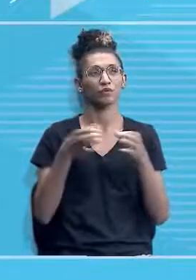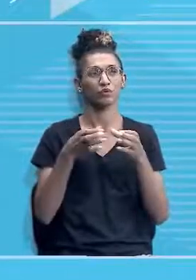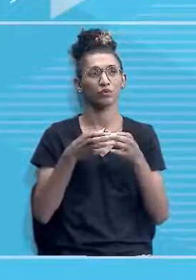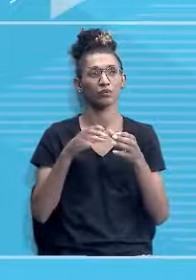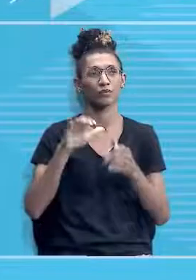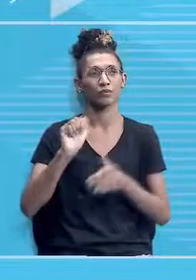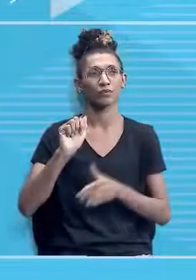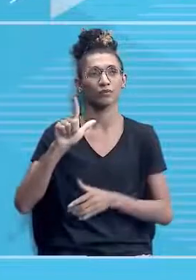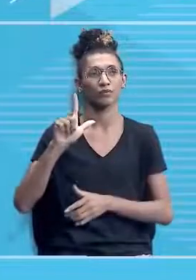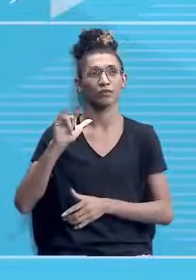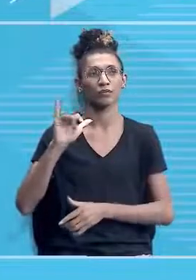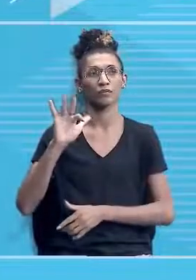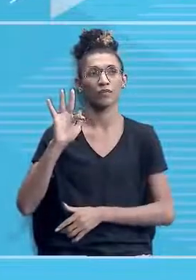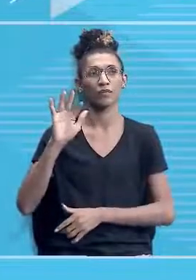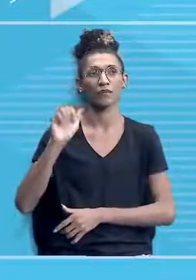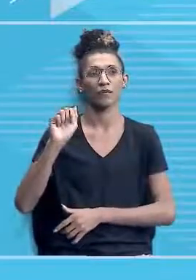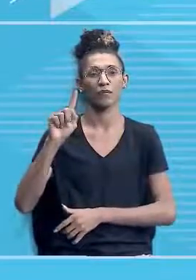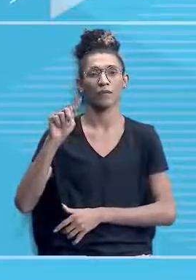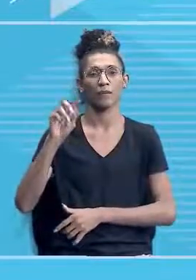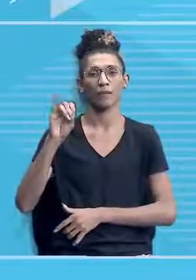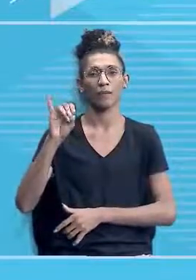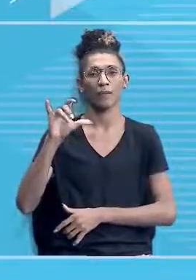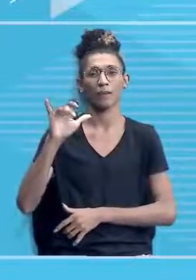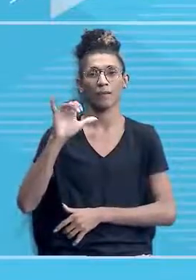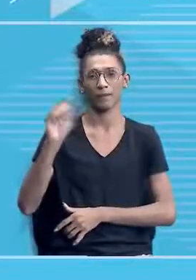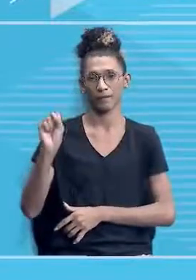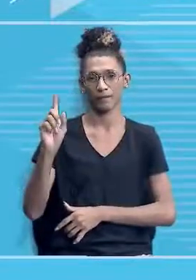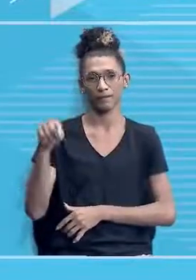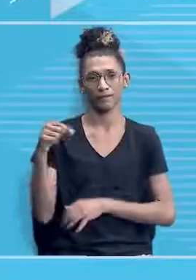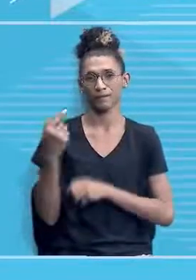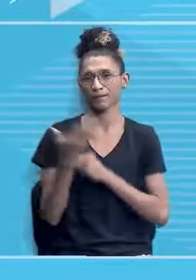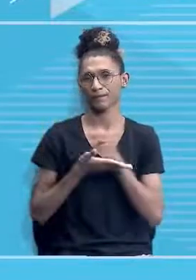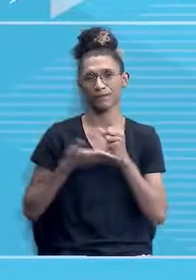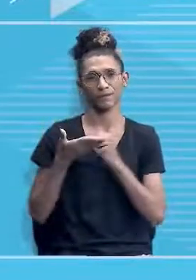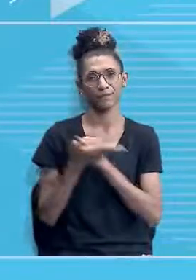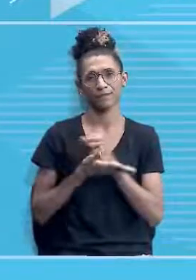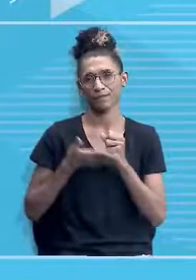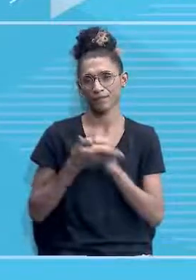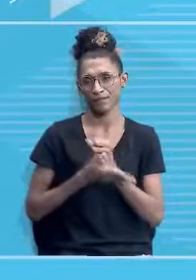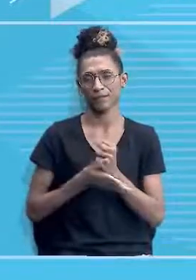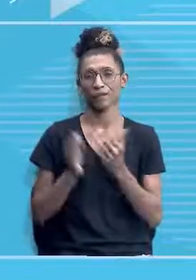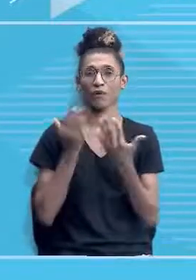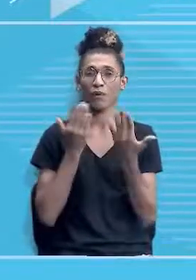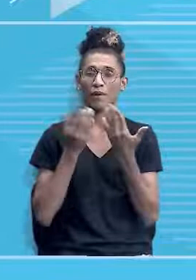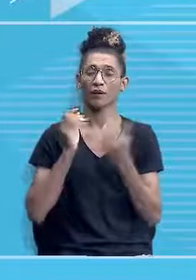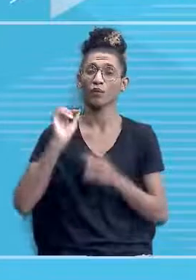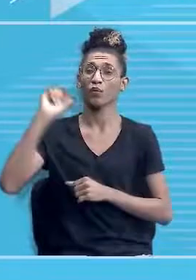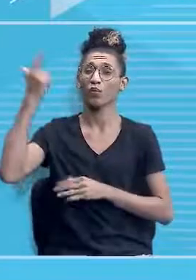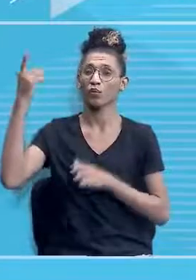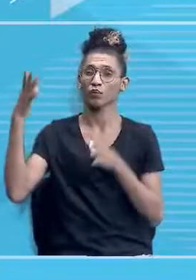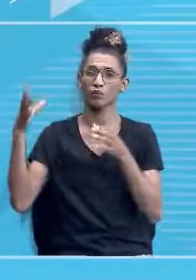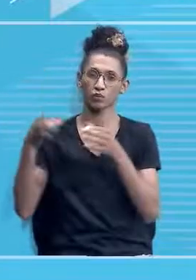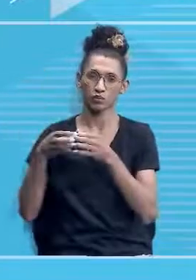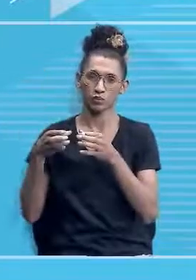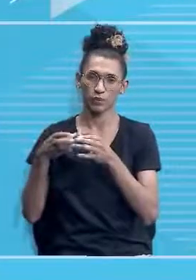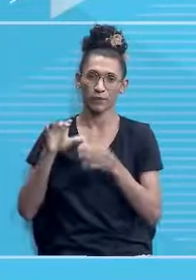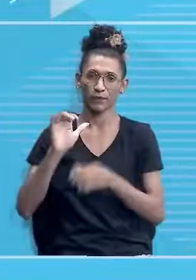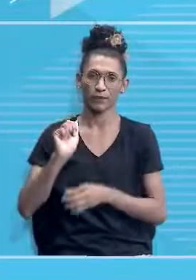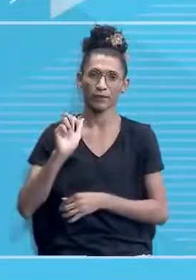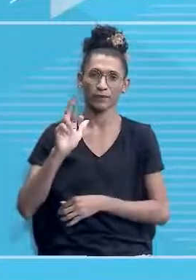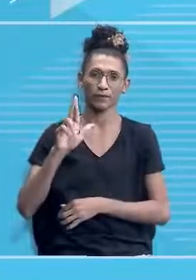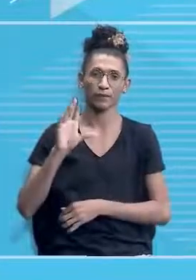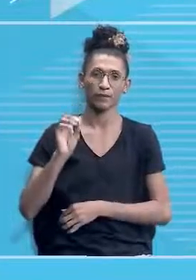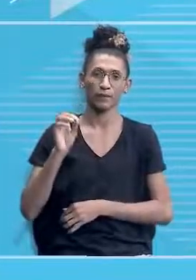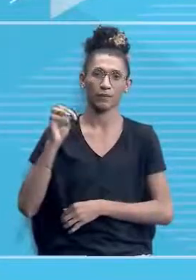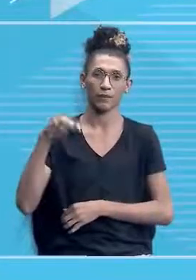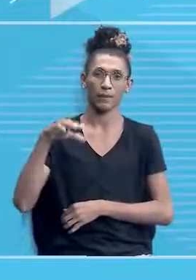E essas khalifah tipo de cadeia aberta elas são mais básicas do que as aromáticas tá então é